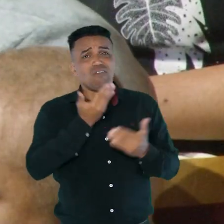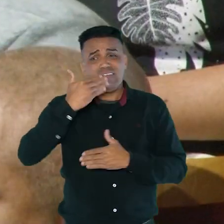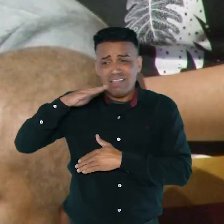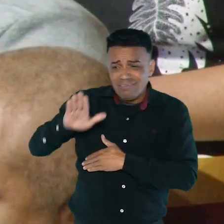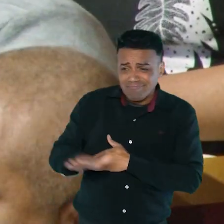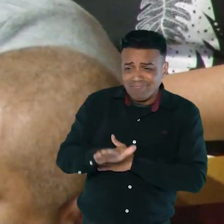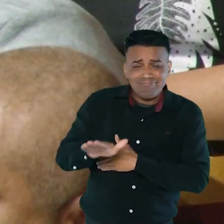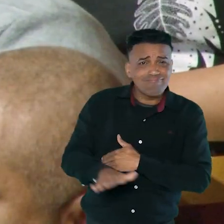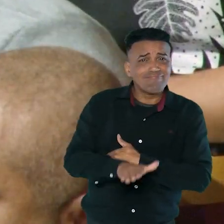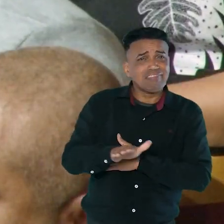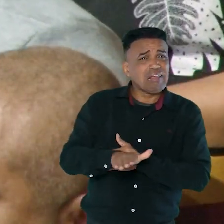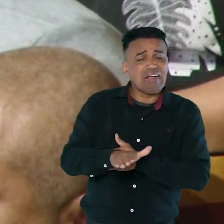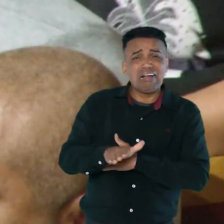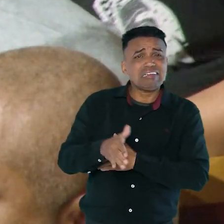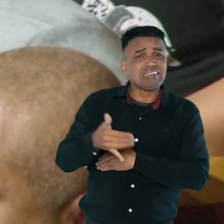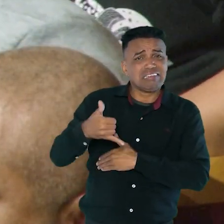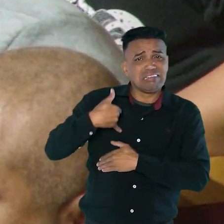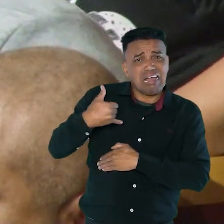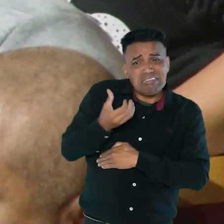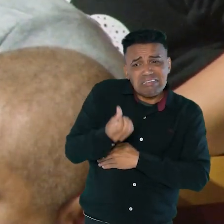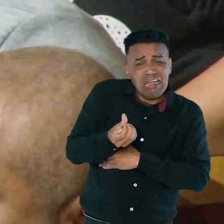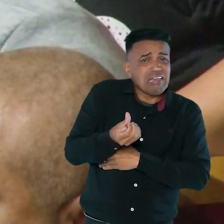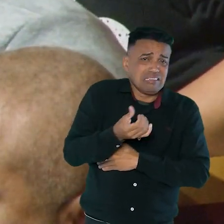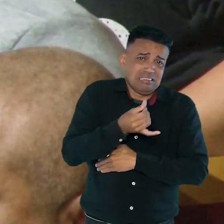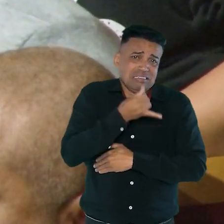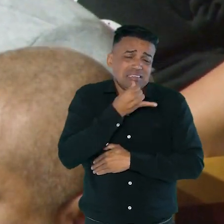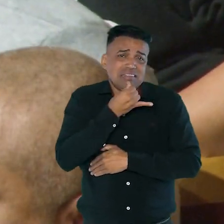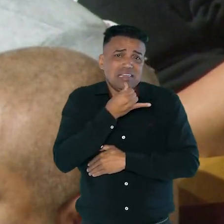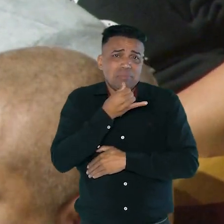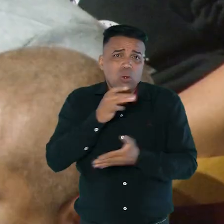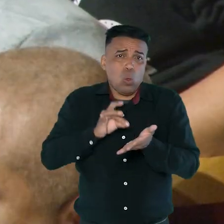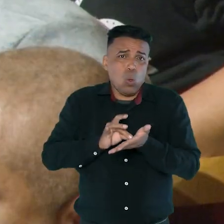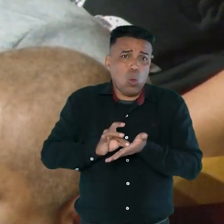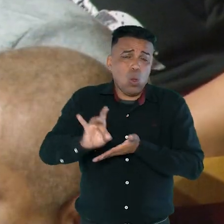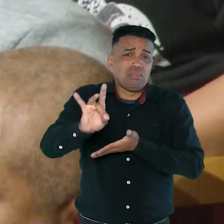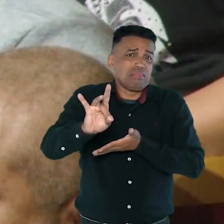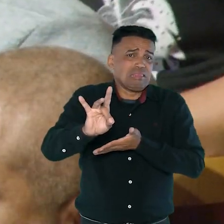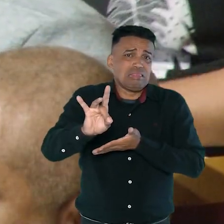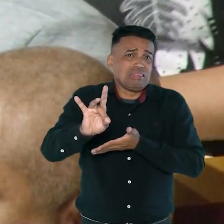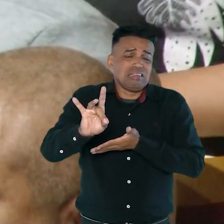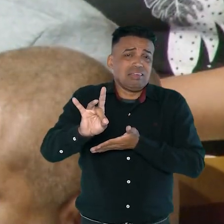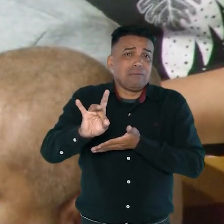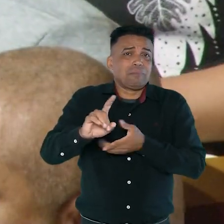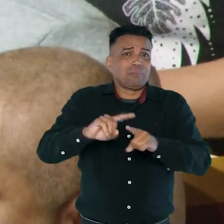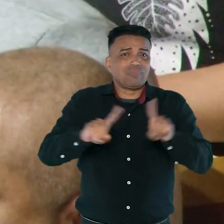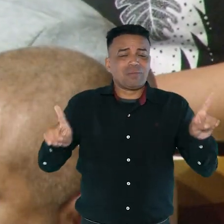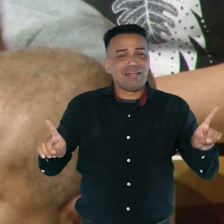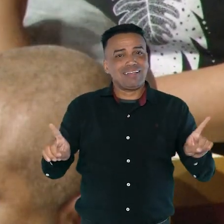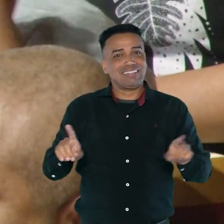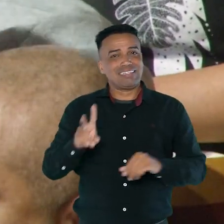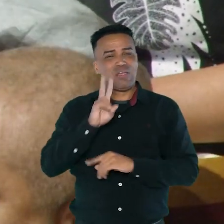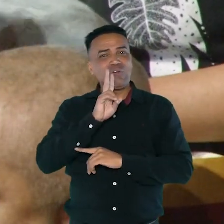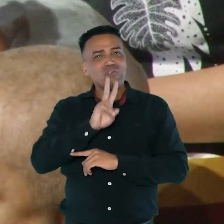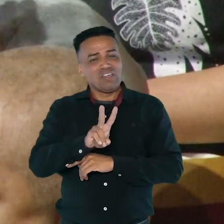criança, né, de 6 anos e tudo mais, se odeia, né? Mas quando eu